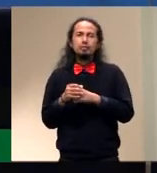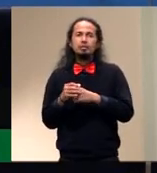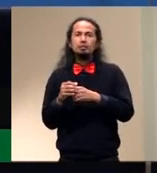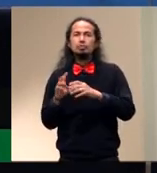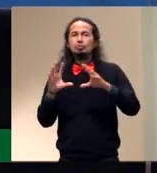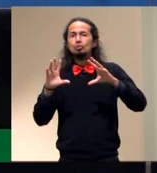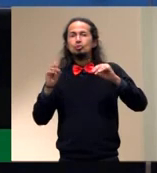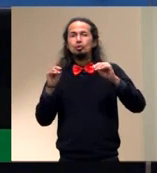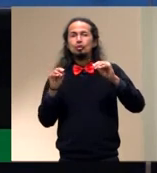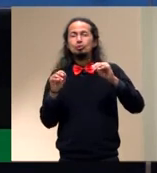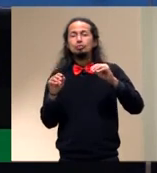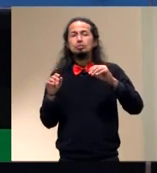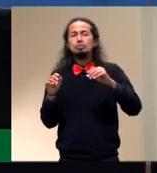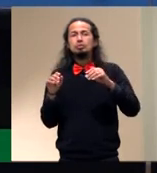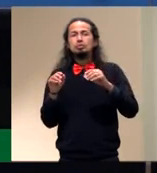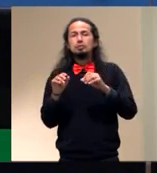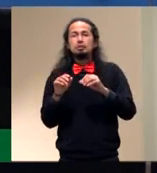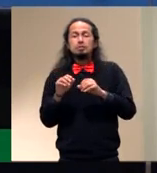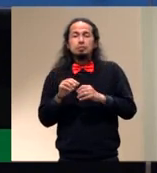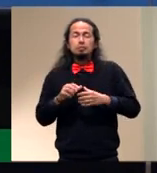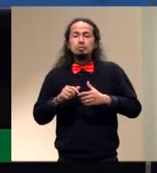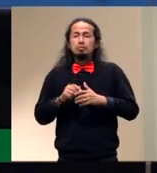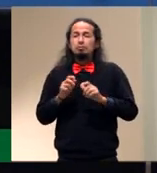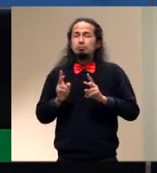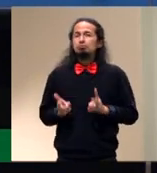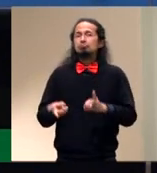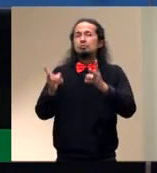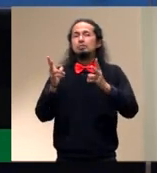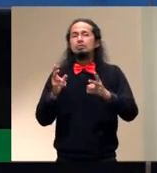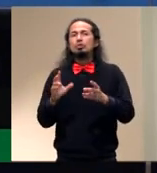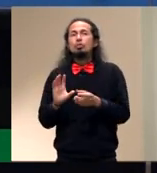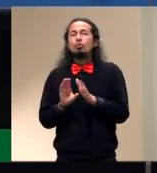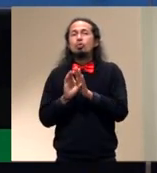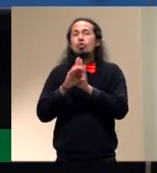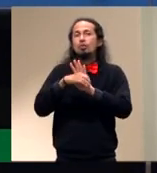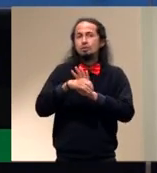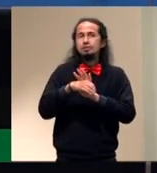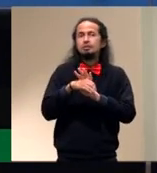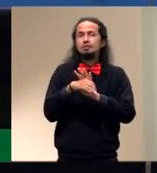todos eles se mantém essa concepção